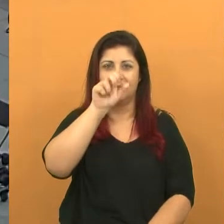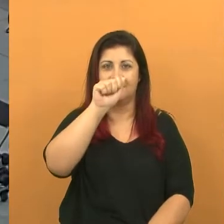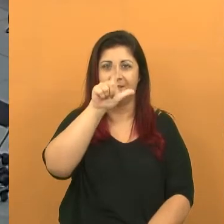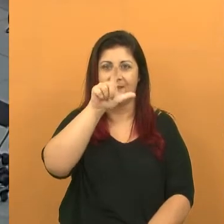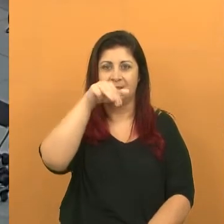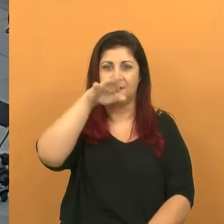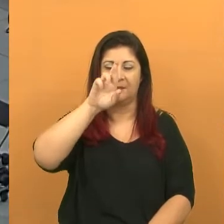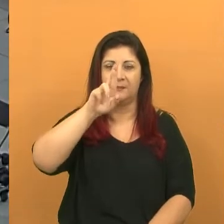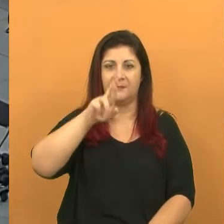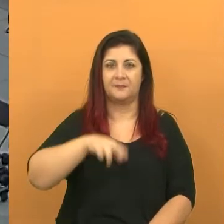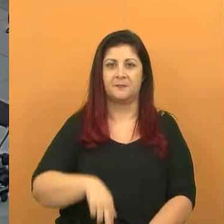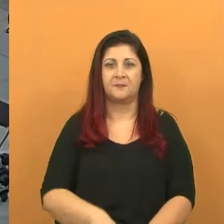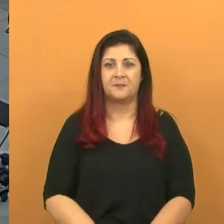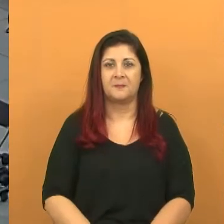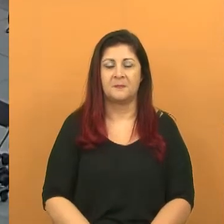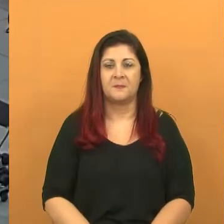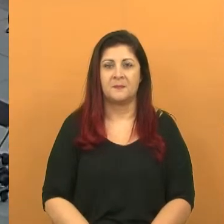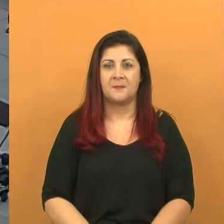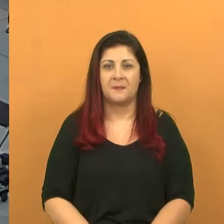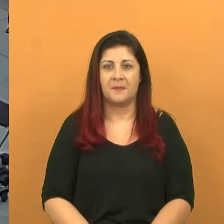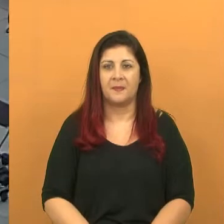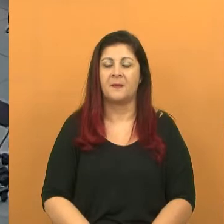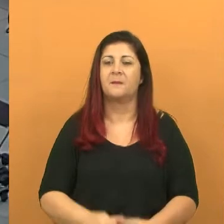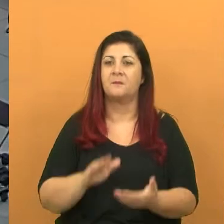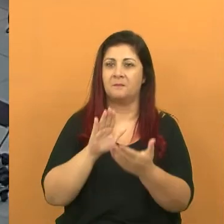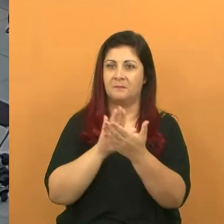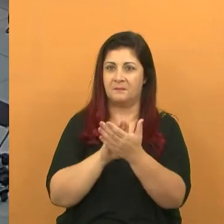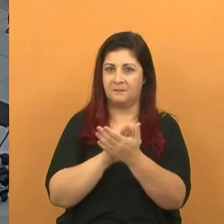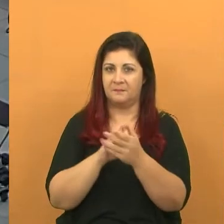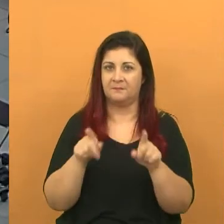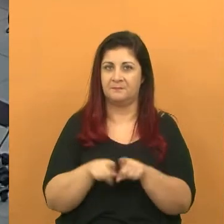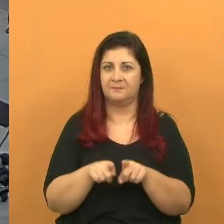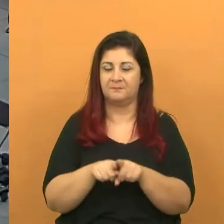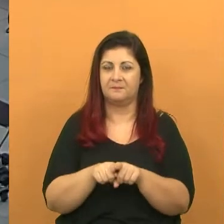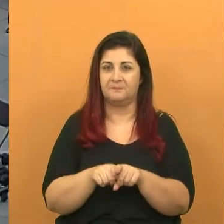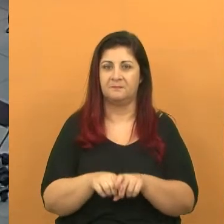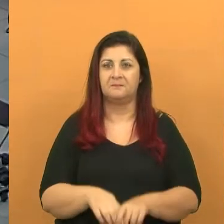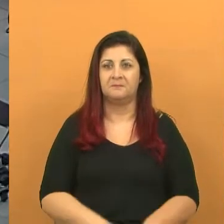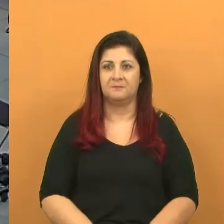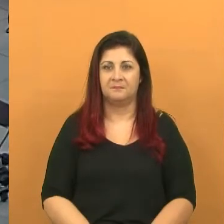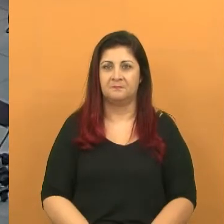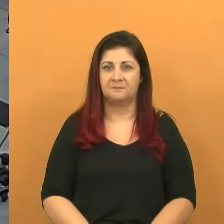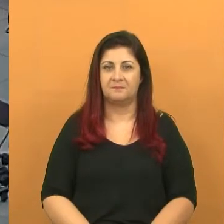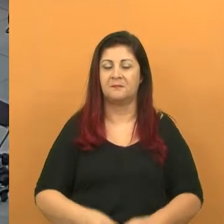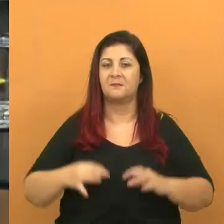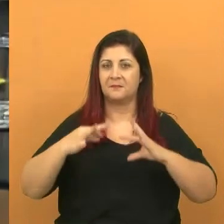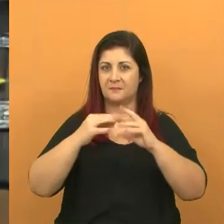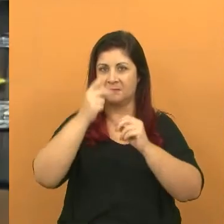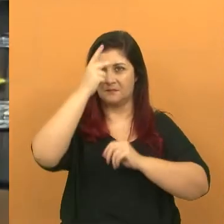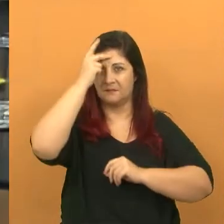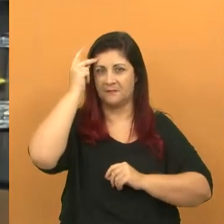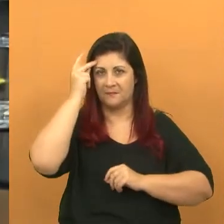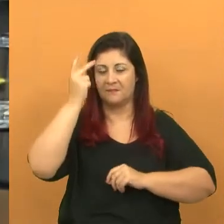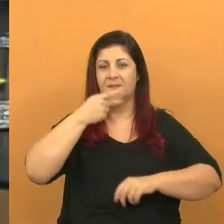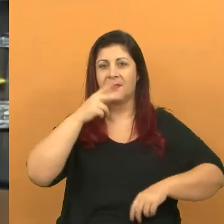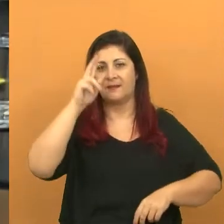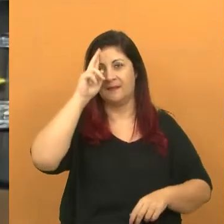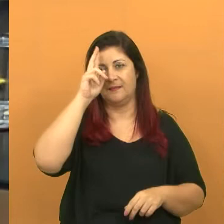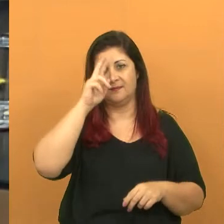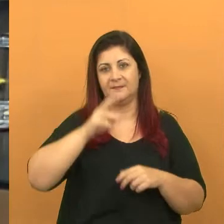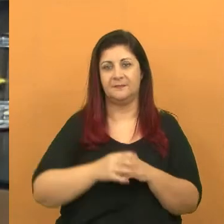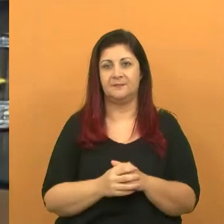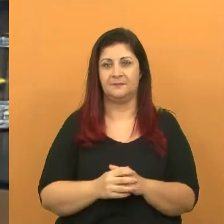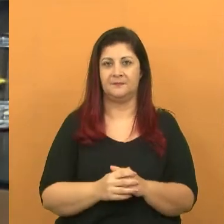Parque Meia Lua? Quero dar os parabéns também para o contador das histórias da nossa cidade de